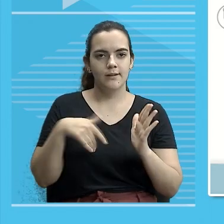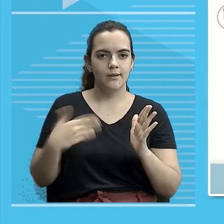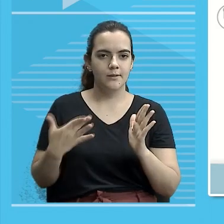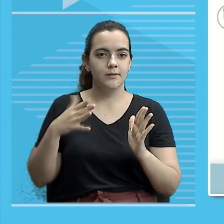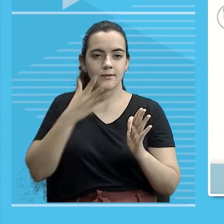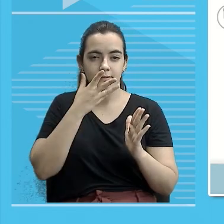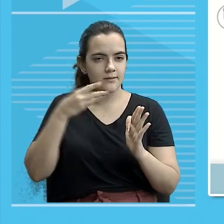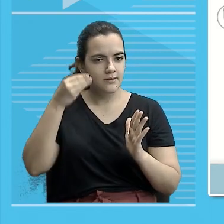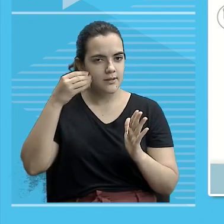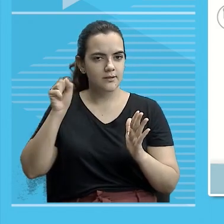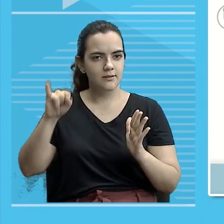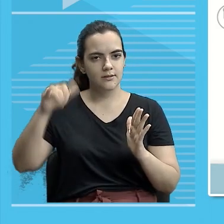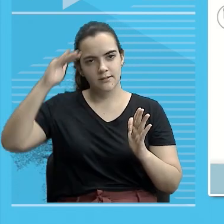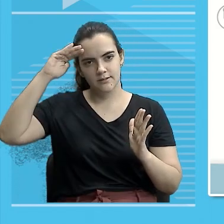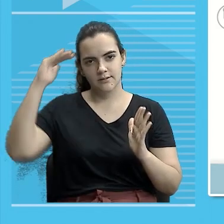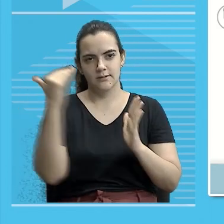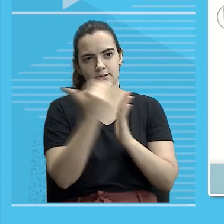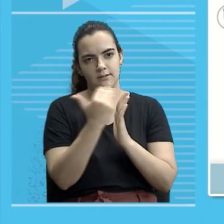exigências